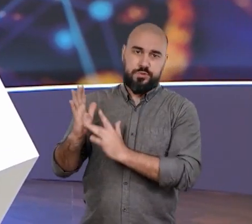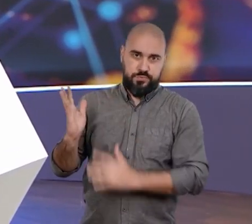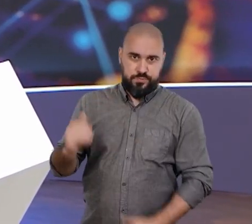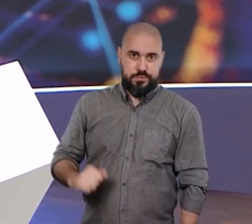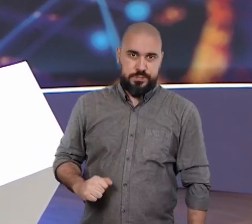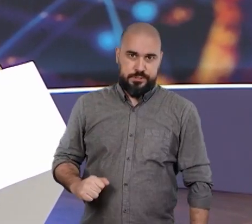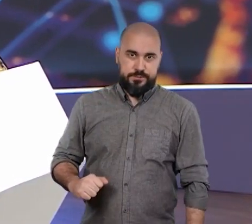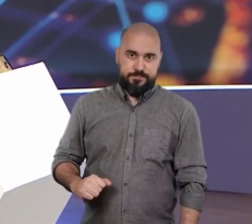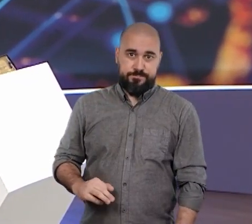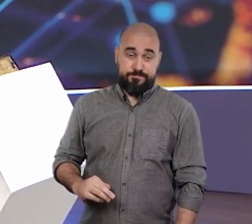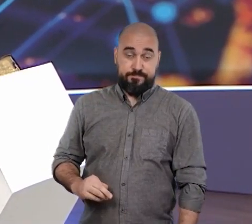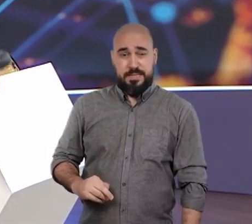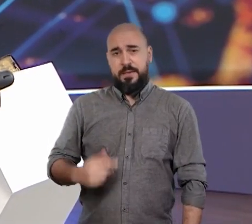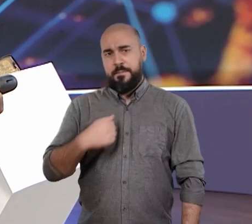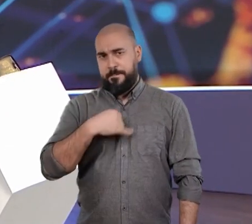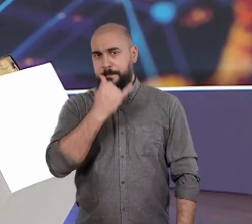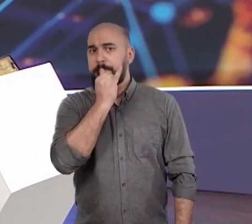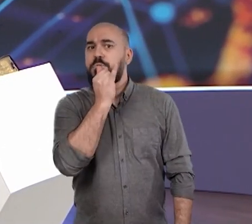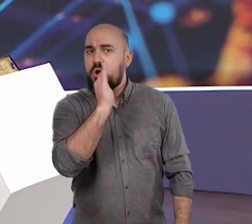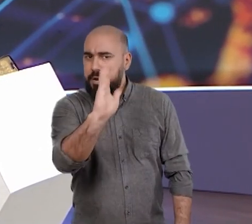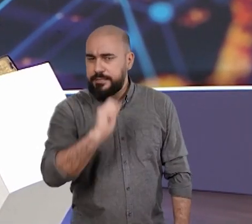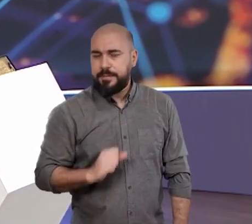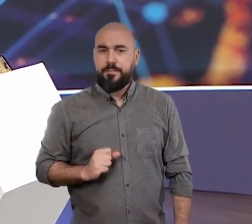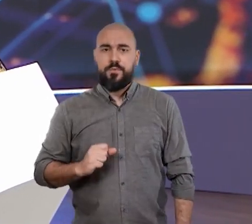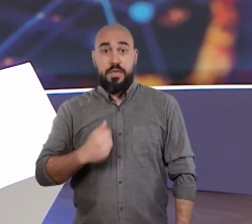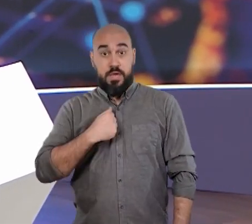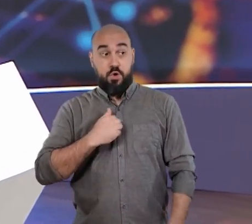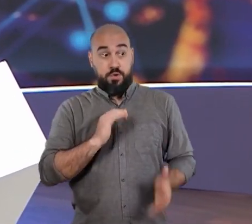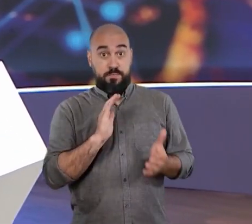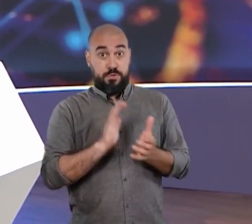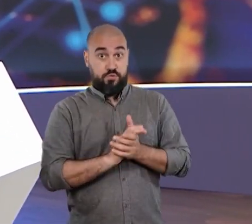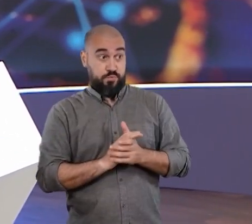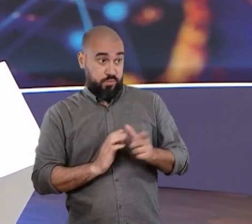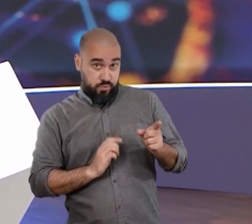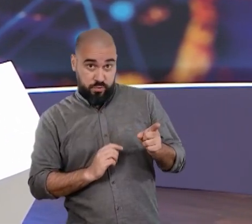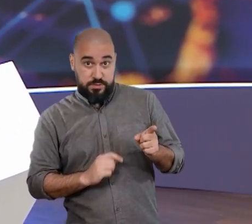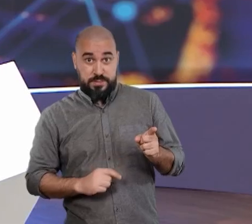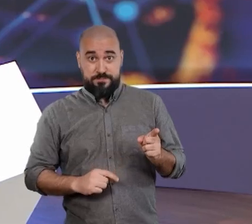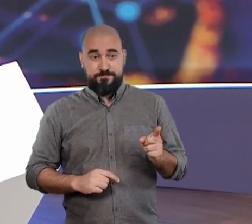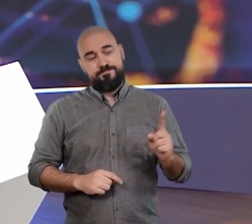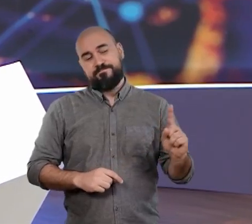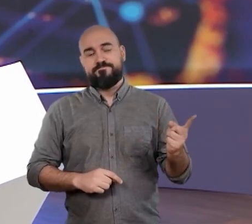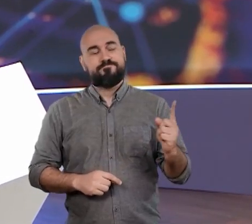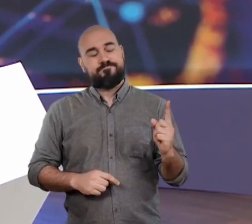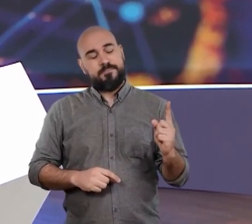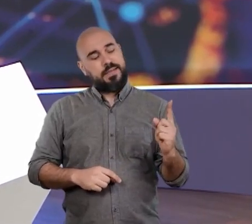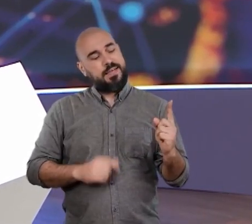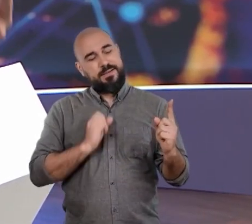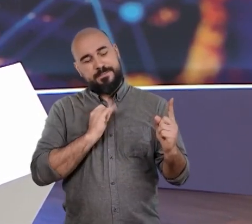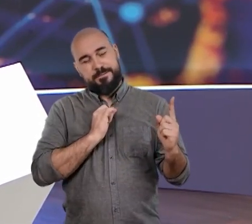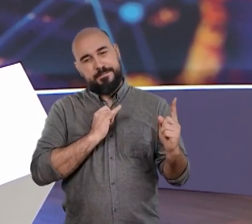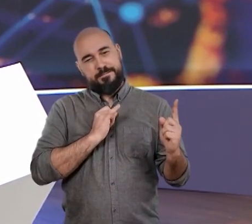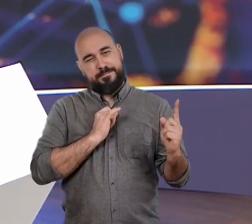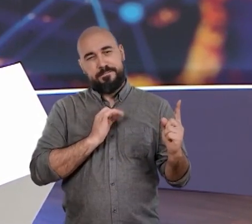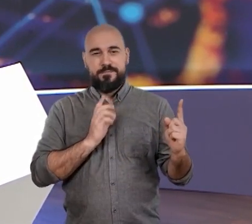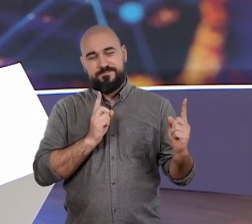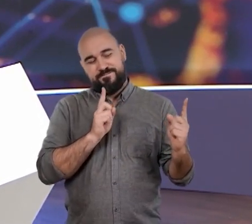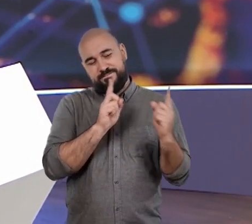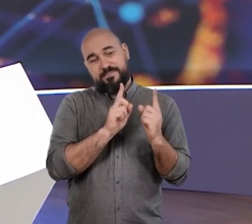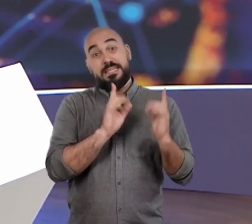Quando eu comecei a namorar com a minha esposa, a Ellen, depois de um tempo de